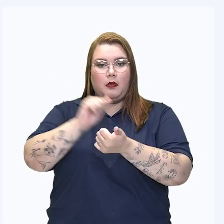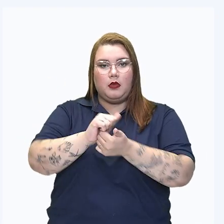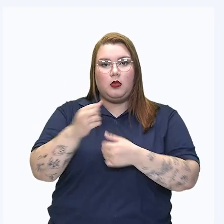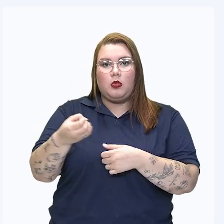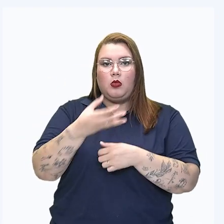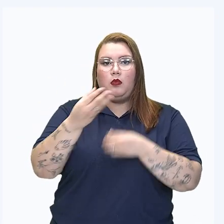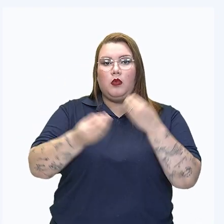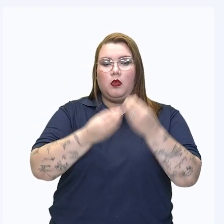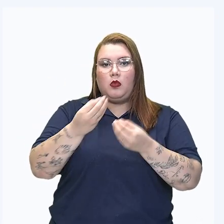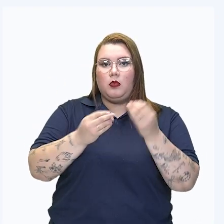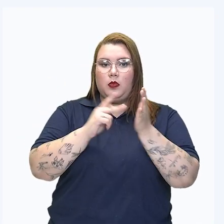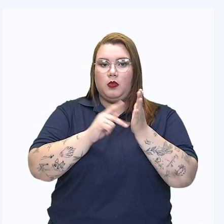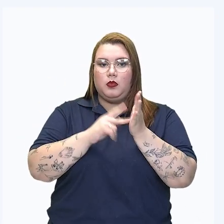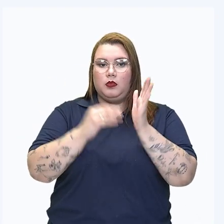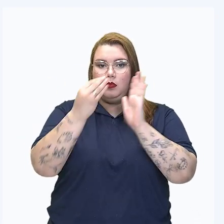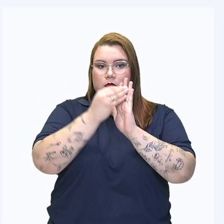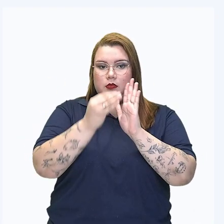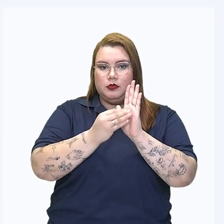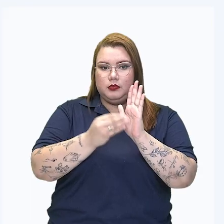novos lançamentos.